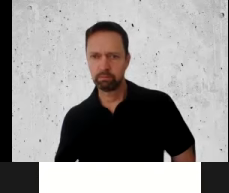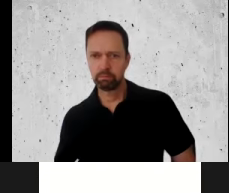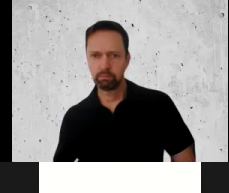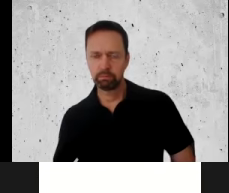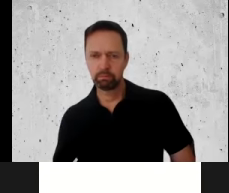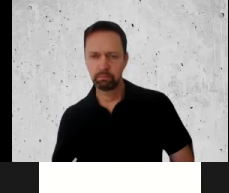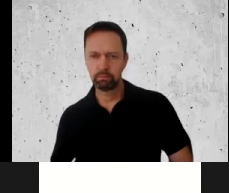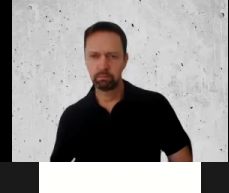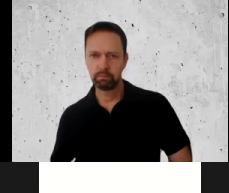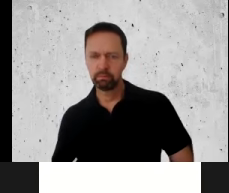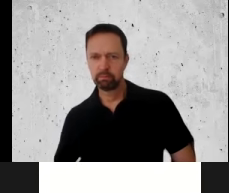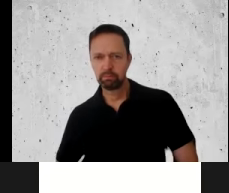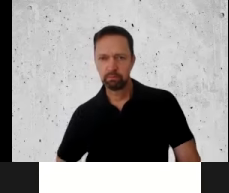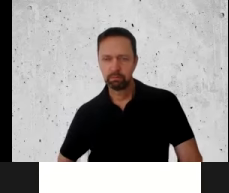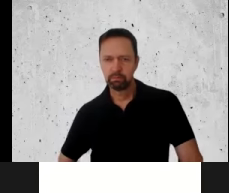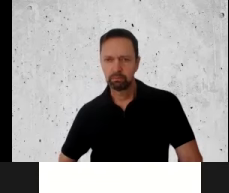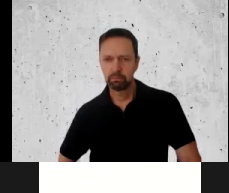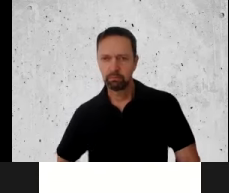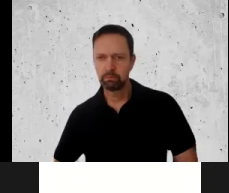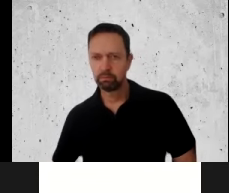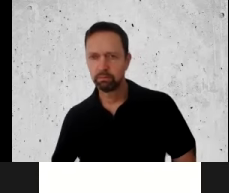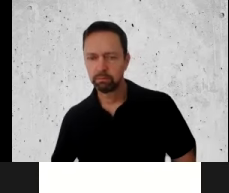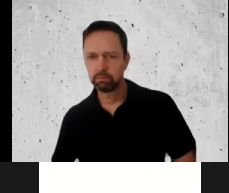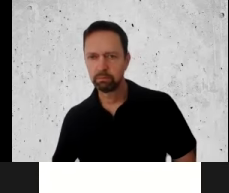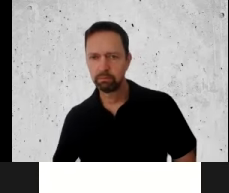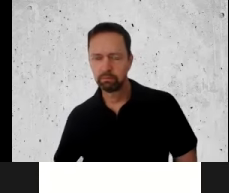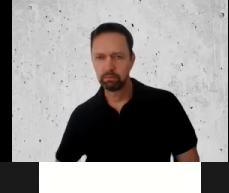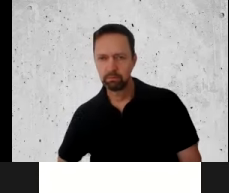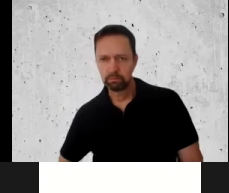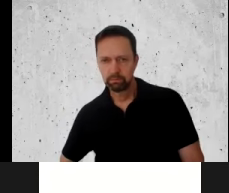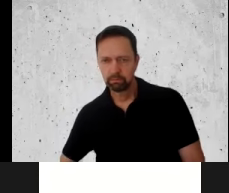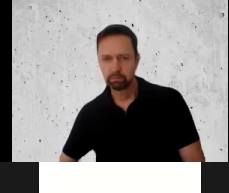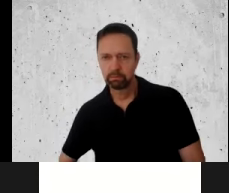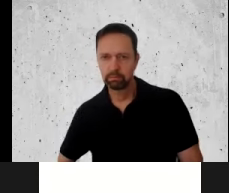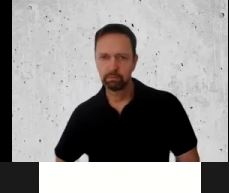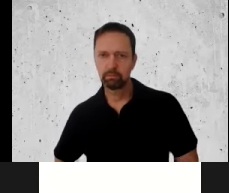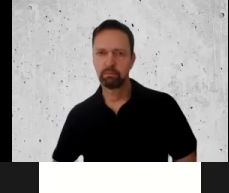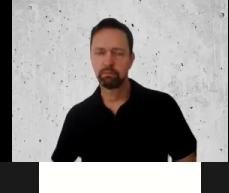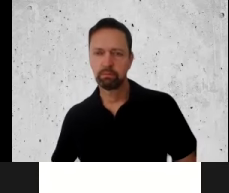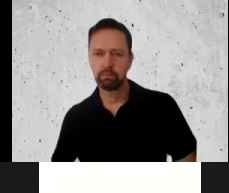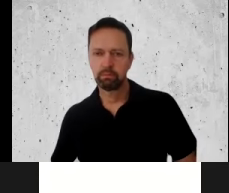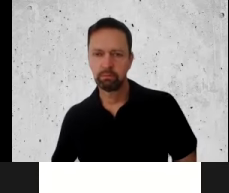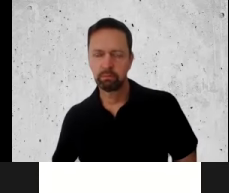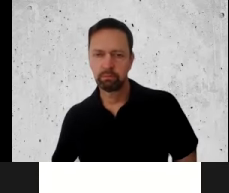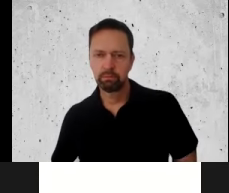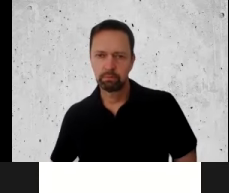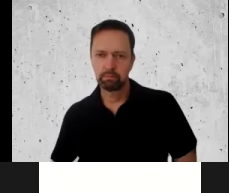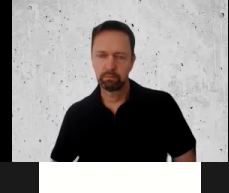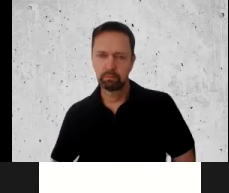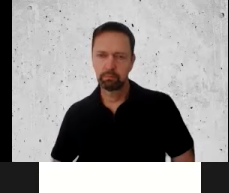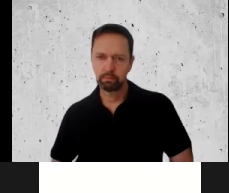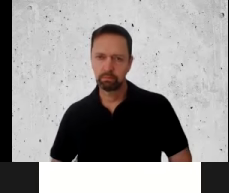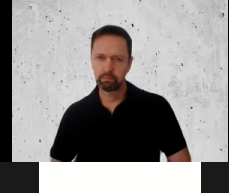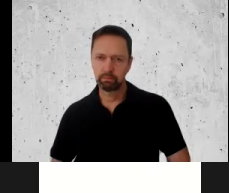a escola é a Escola de Brasília, capitaneada pelo professor Marcos Faro, que é a Análise Jurídica da Política Econômica, a